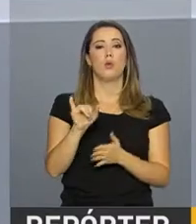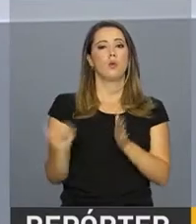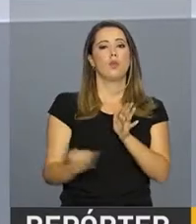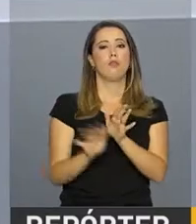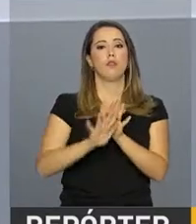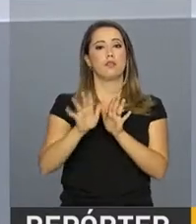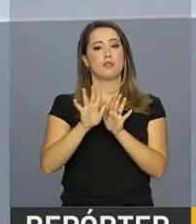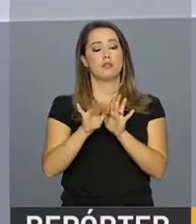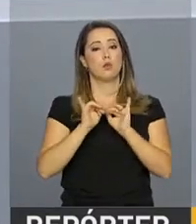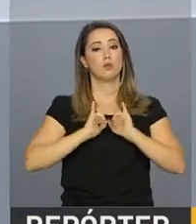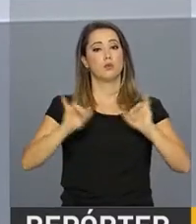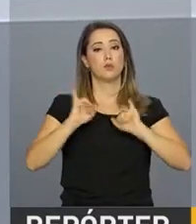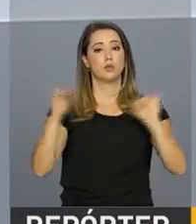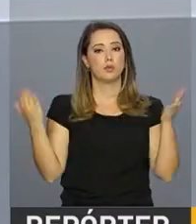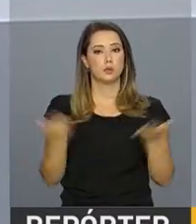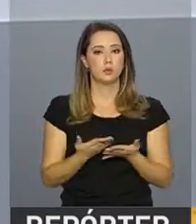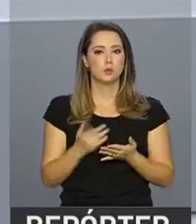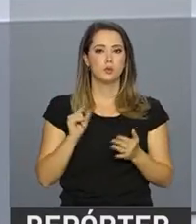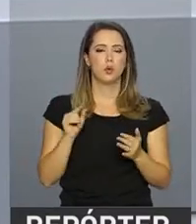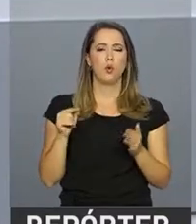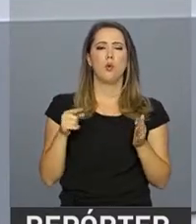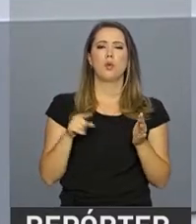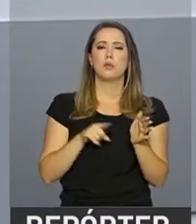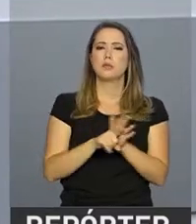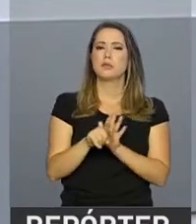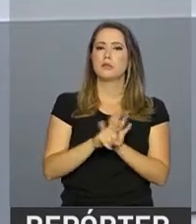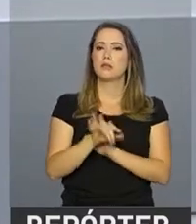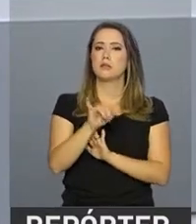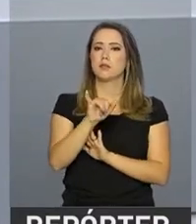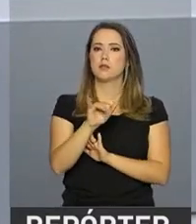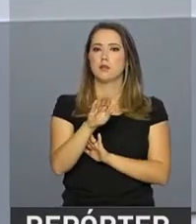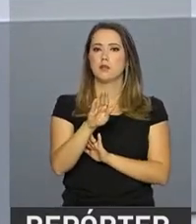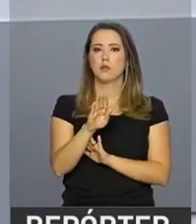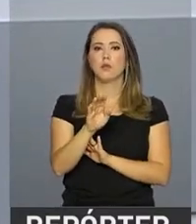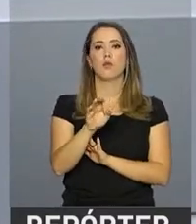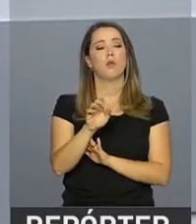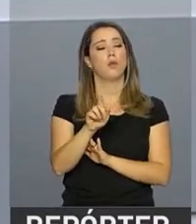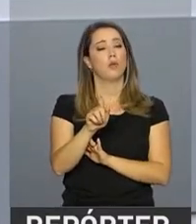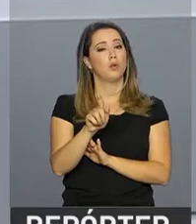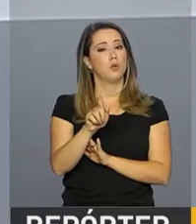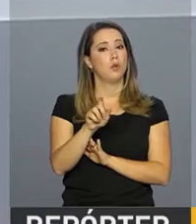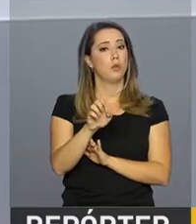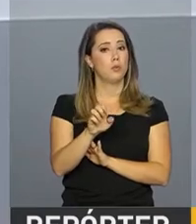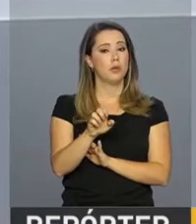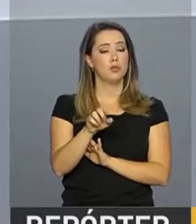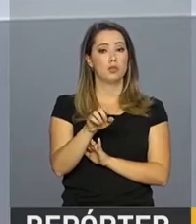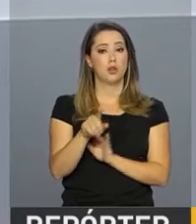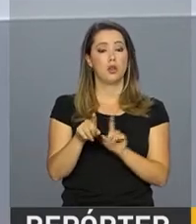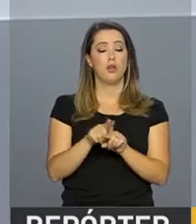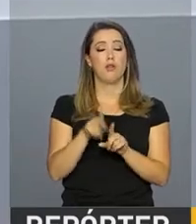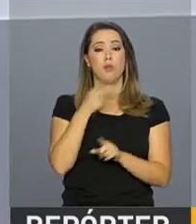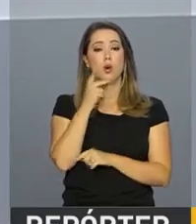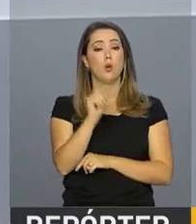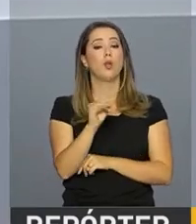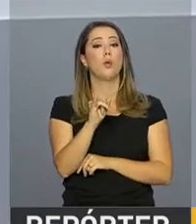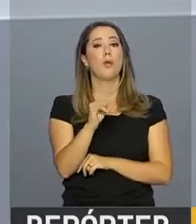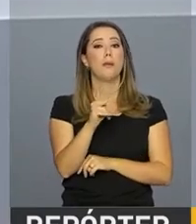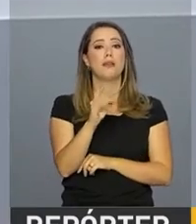de inflação divulgado hoje. De acordo com o IBGE, o índice de preços ao consumidor amplo, o IPCA, variou